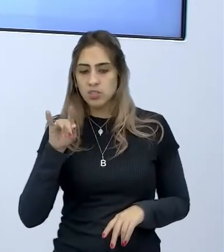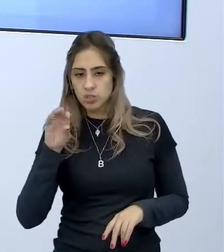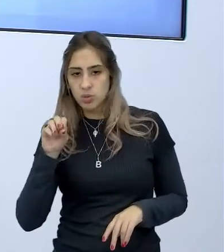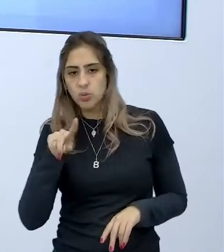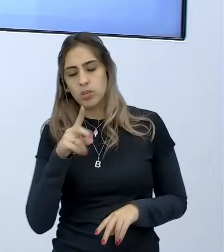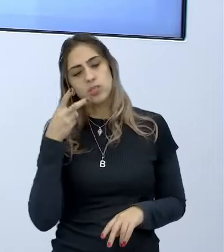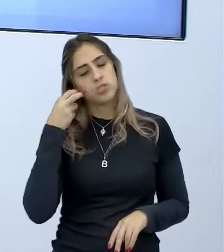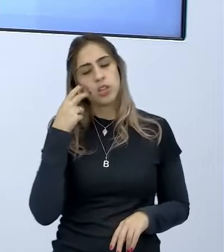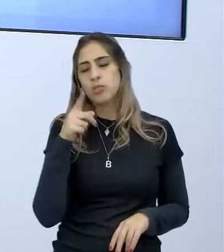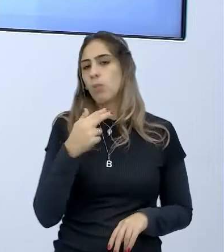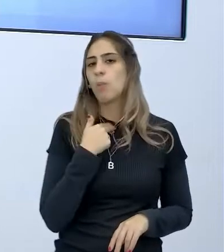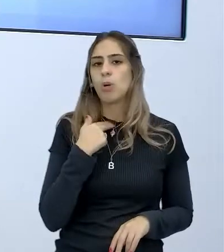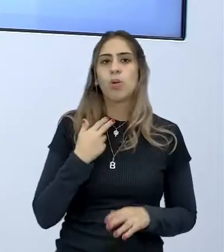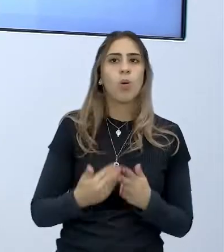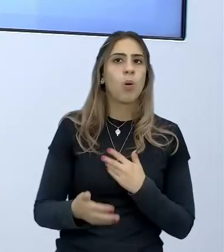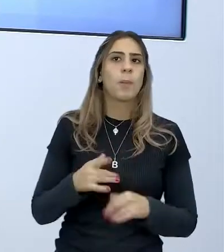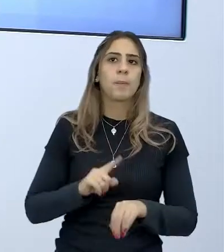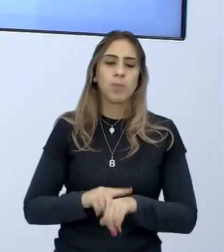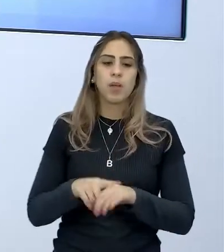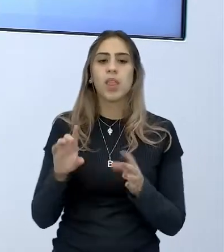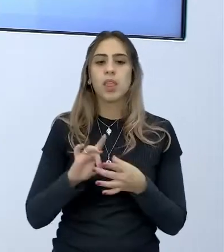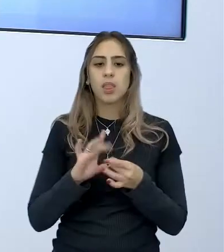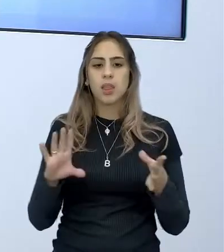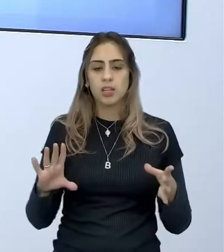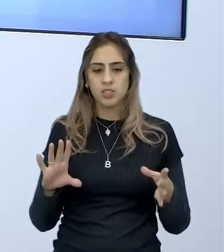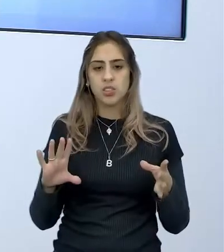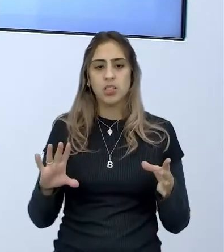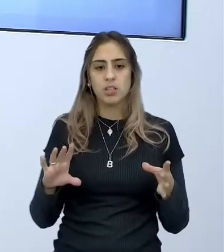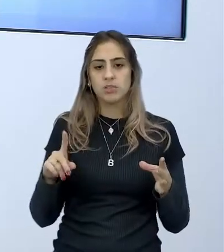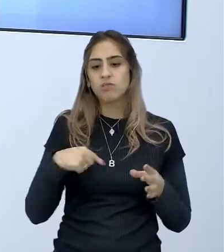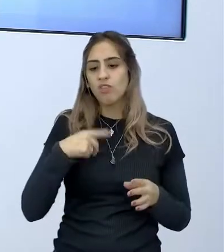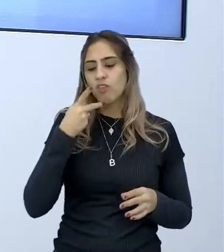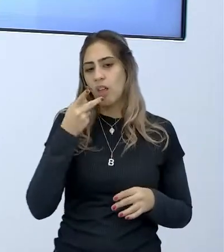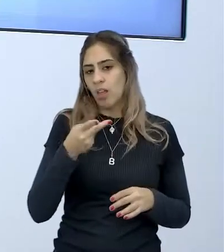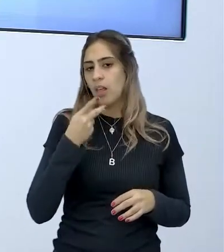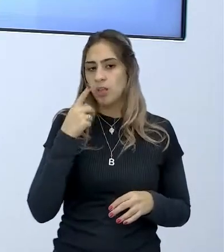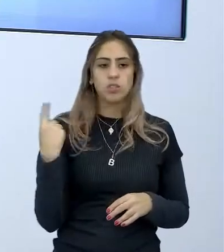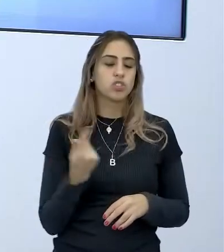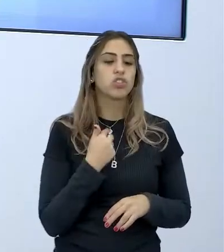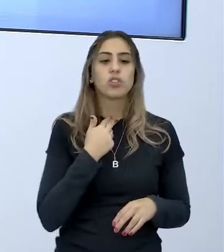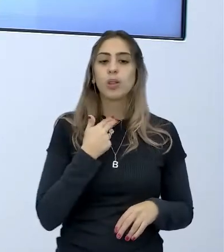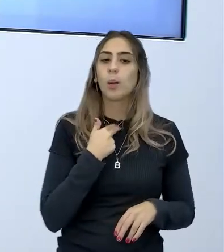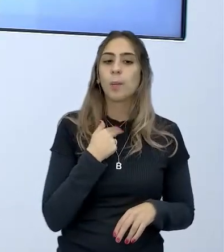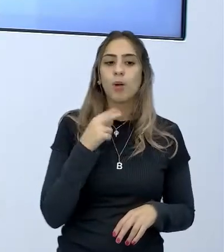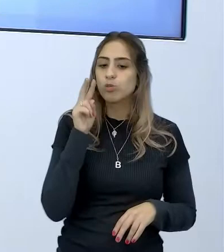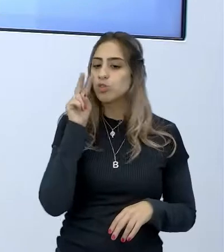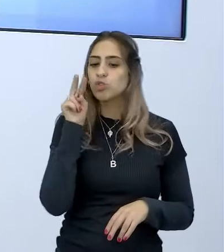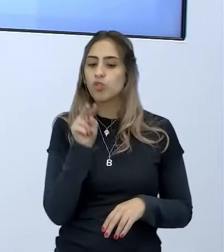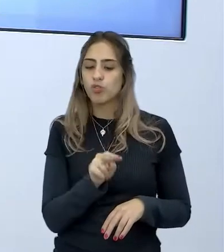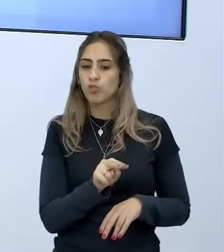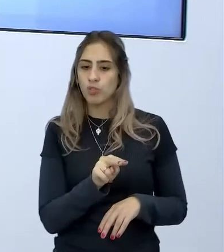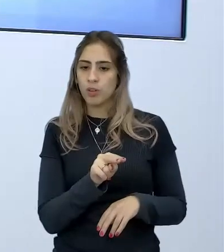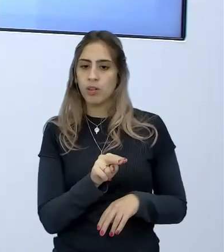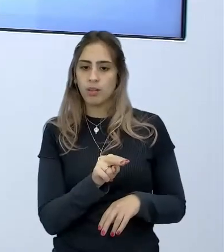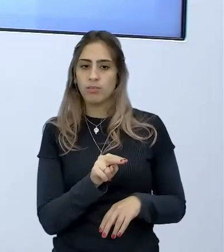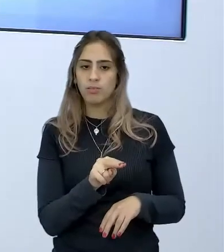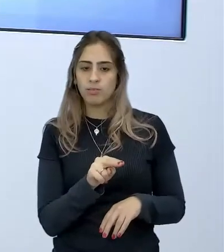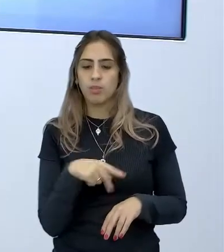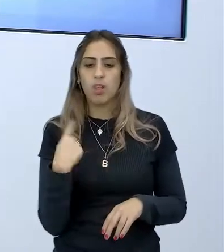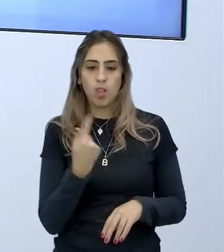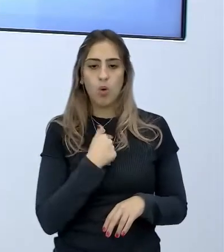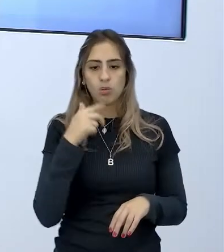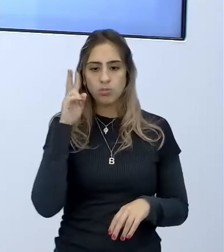não pode, em nenhum momento, deixar de ser citado. A gente não pode olhar para toda a